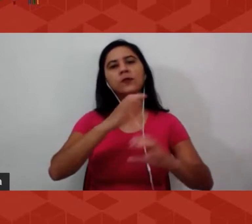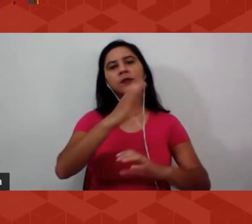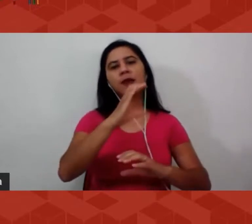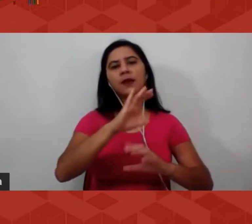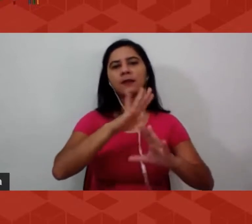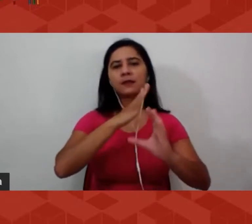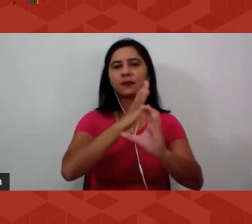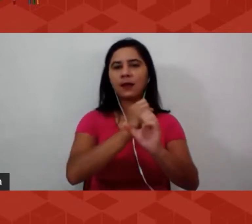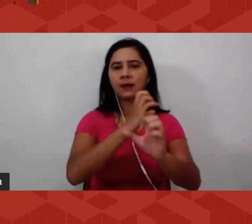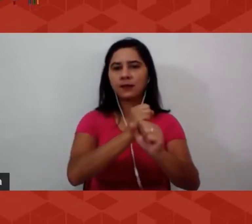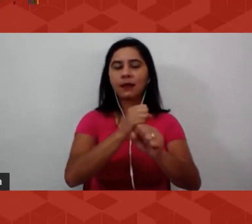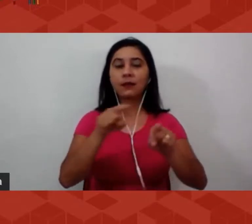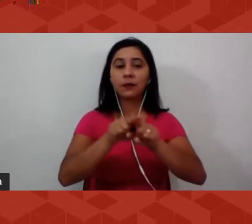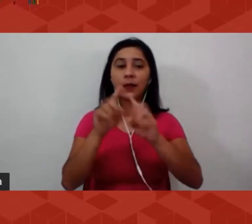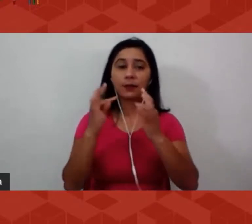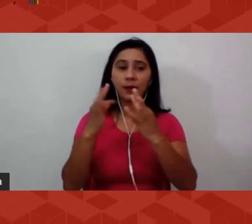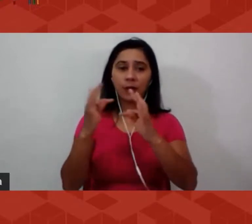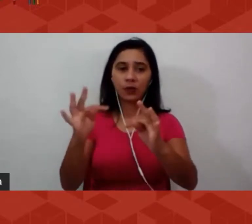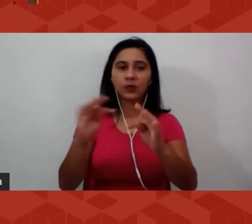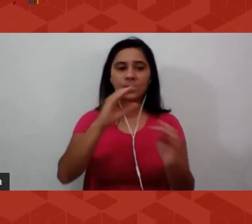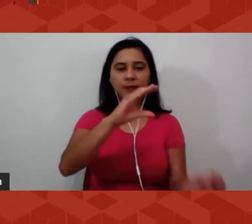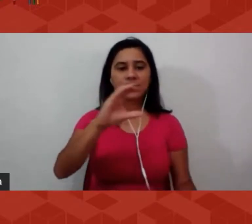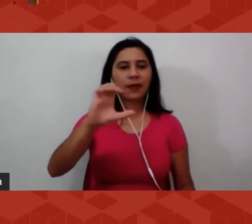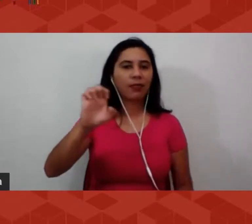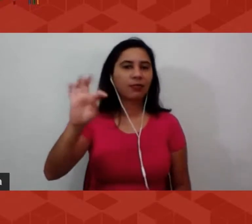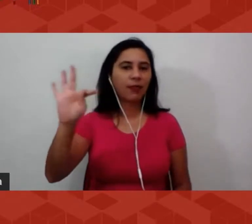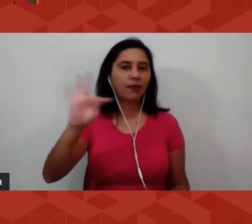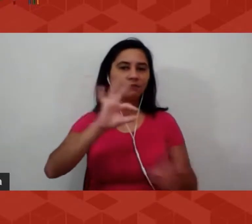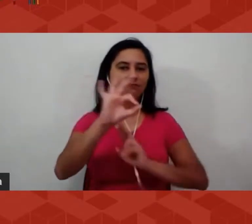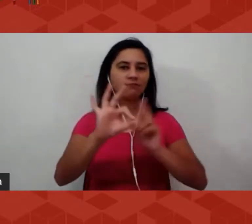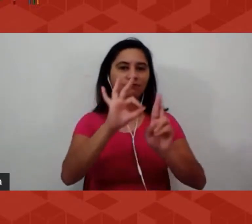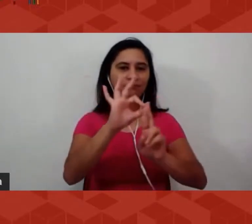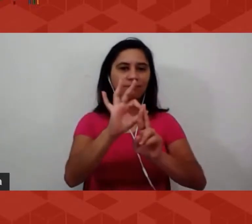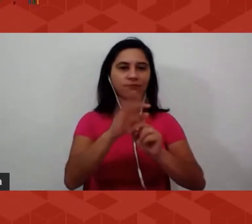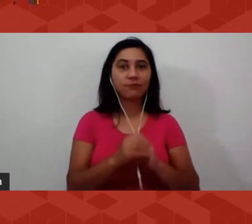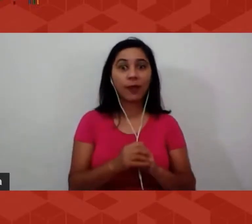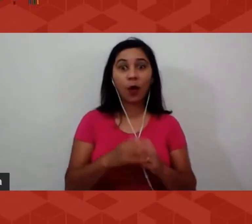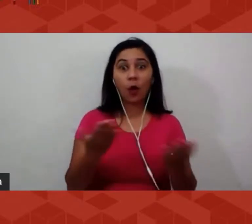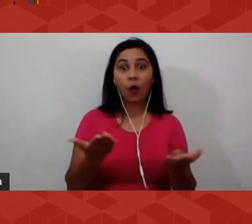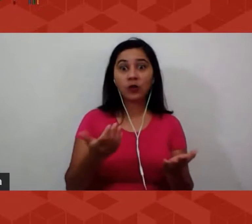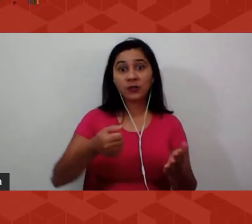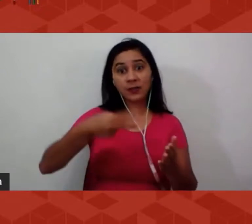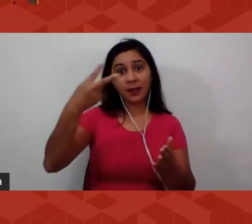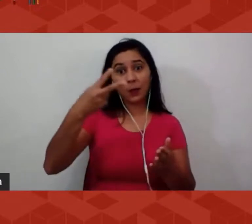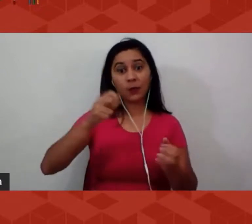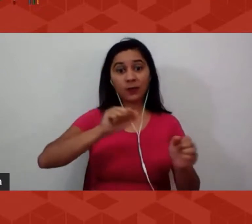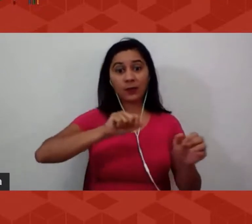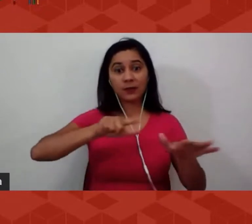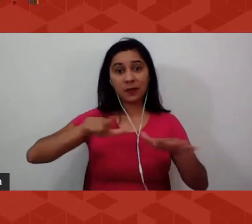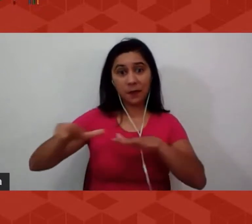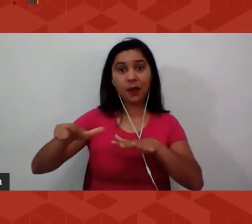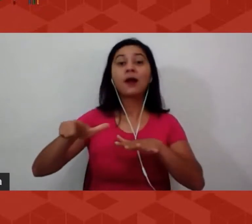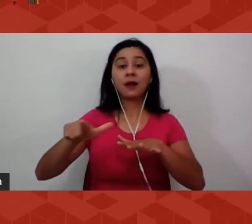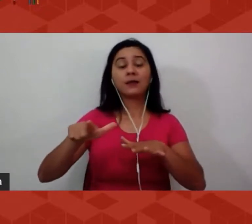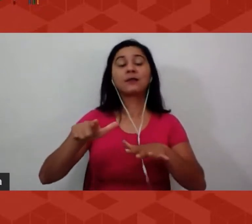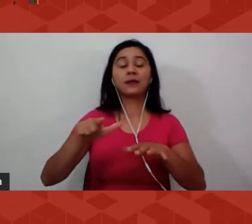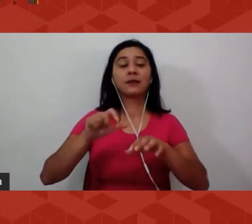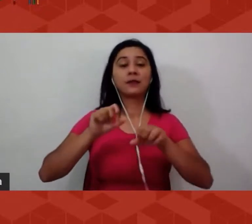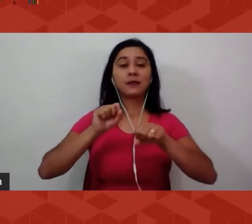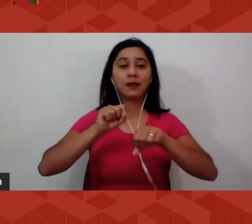e Tecnológicas do CCT UFSCar. Essa segunda semana do Ensino Remoto para Ciências